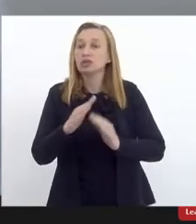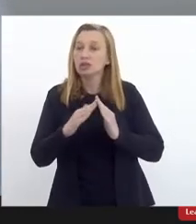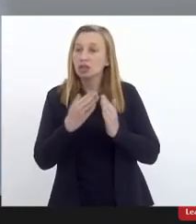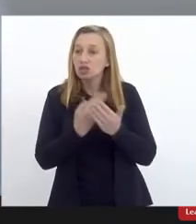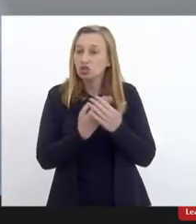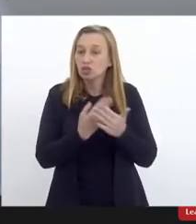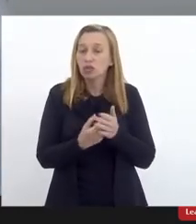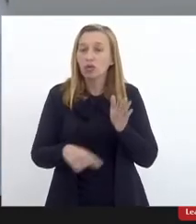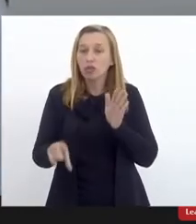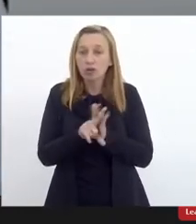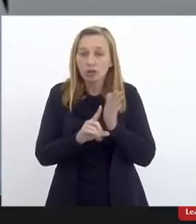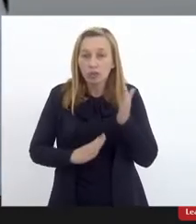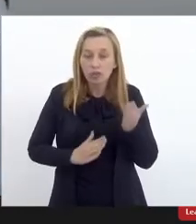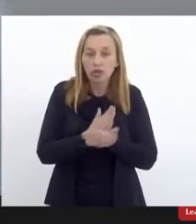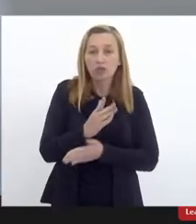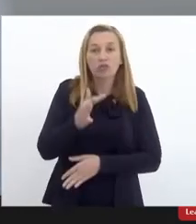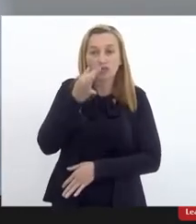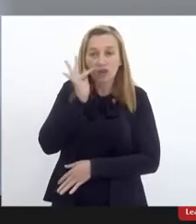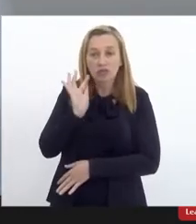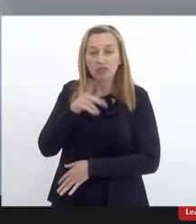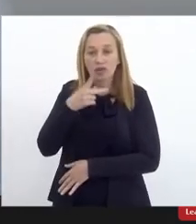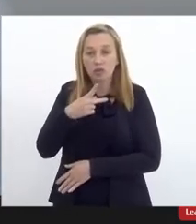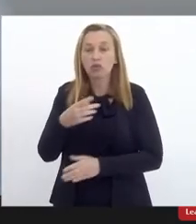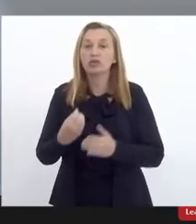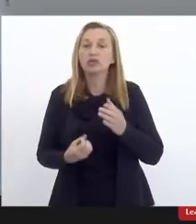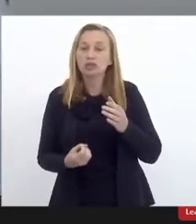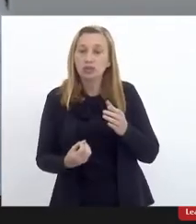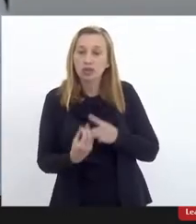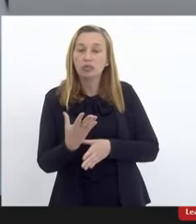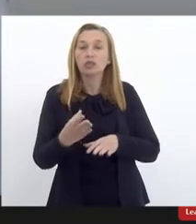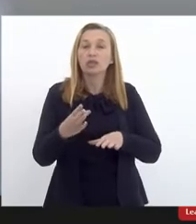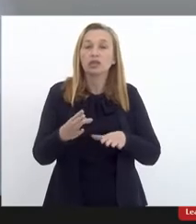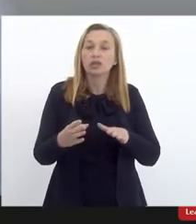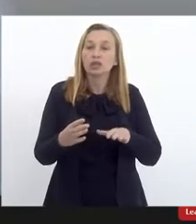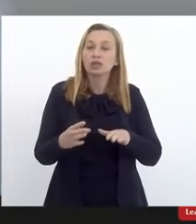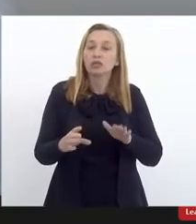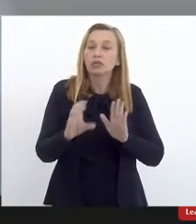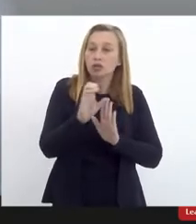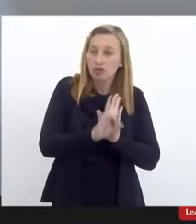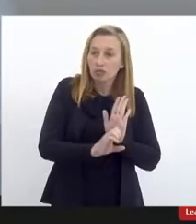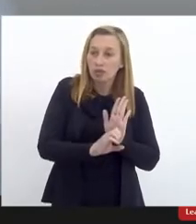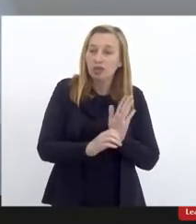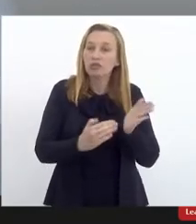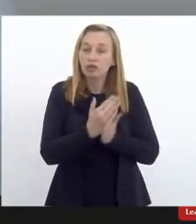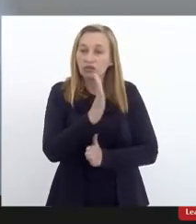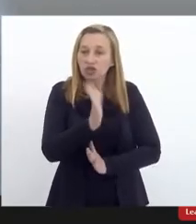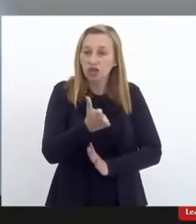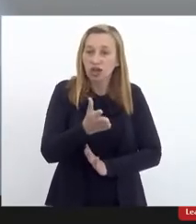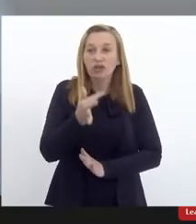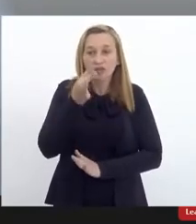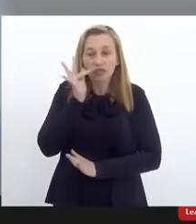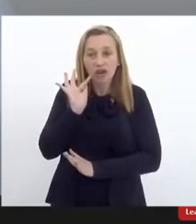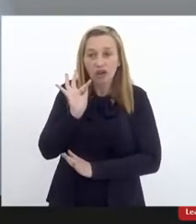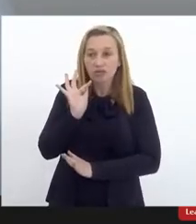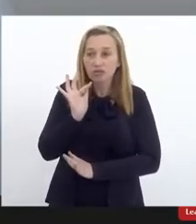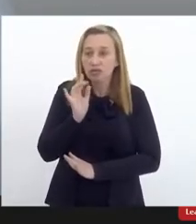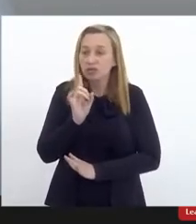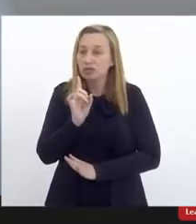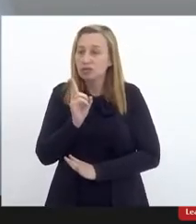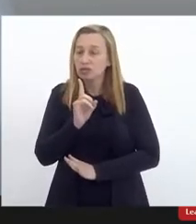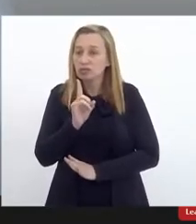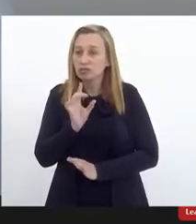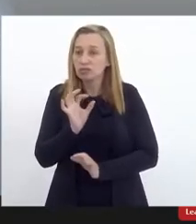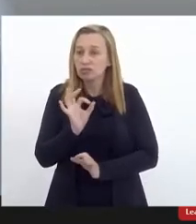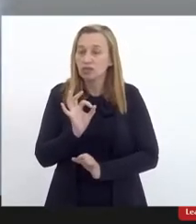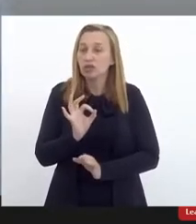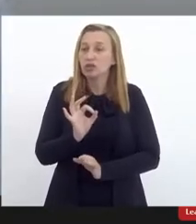uma lei, como disse o Flávio, e aprovamos uma emenda à Constituição do Estado, que está em pleno vigor, que, aliás, inclusive, Flávio, sequer foram